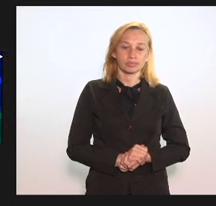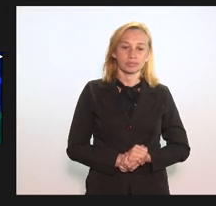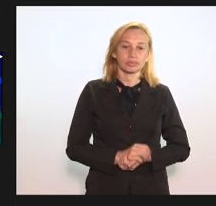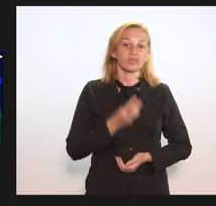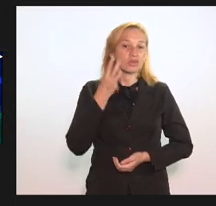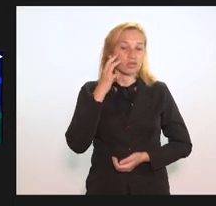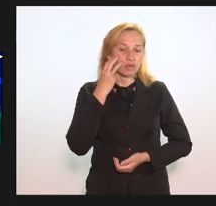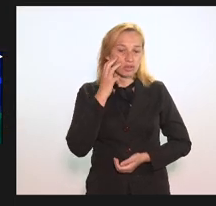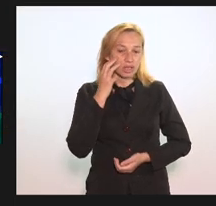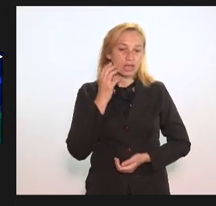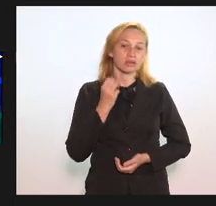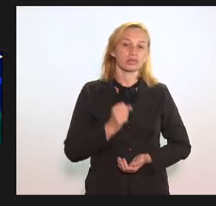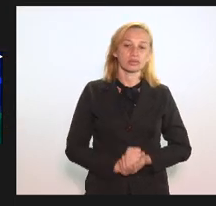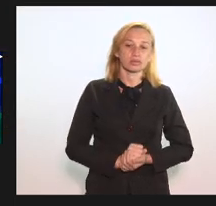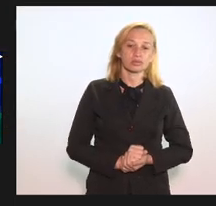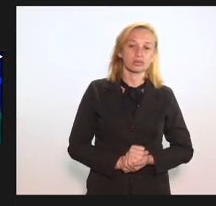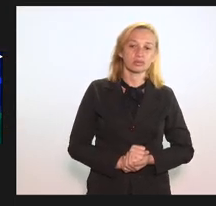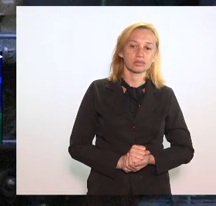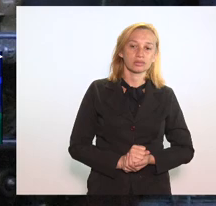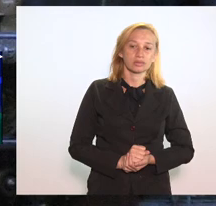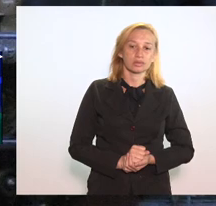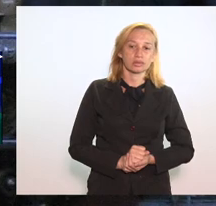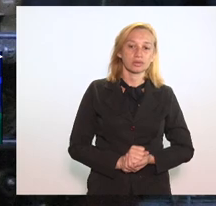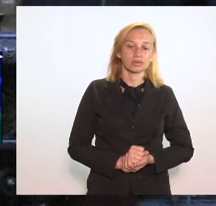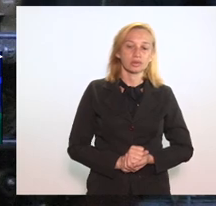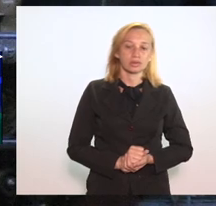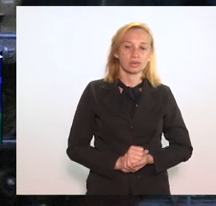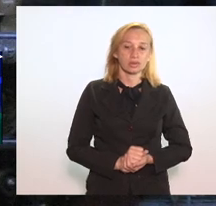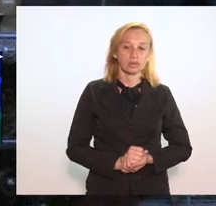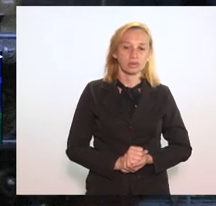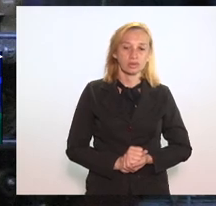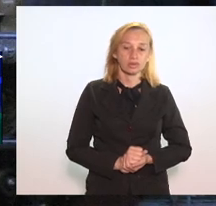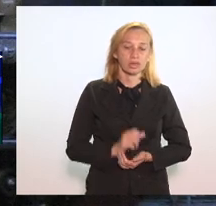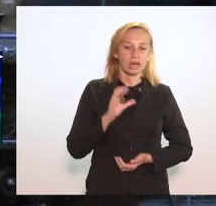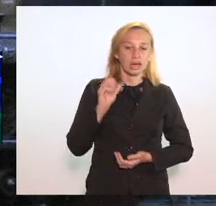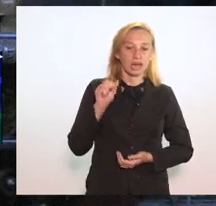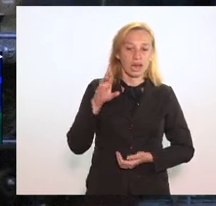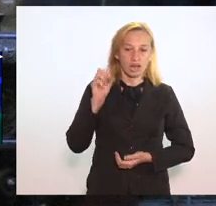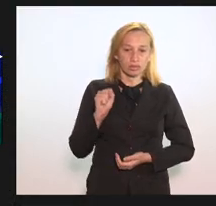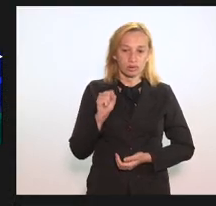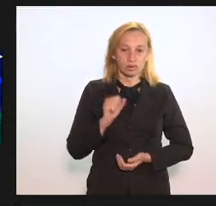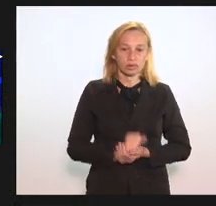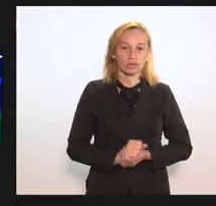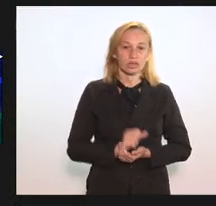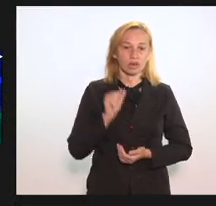o Luiz Paulo Renata Mônica Carlos Macedo